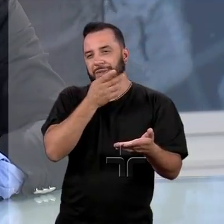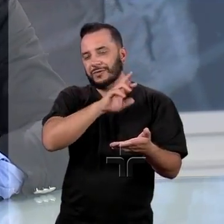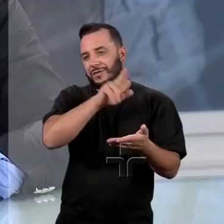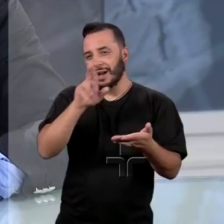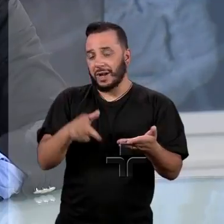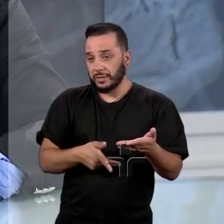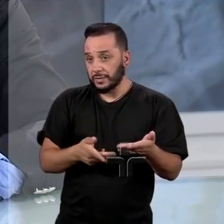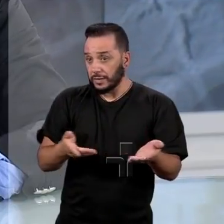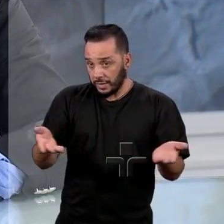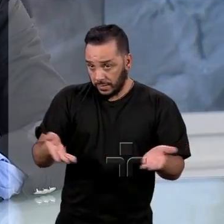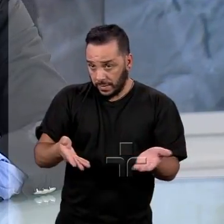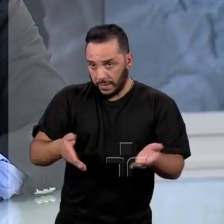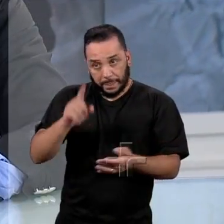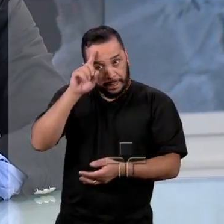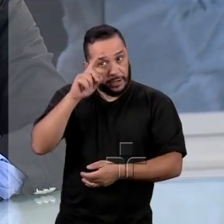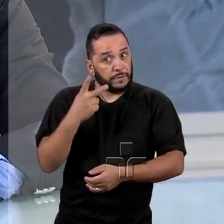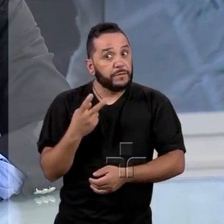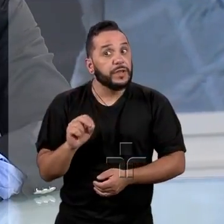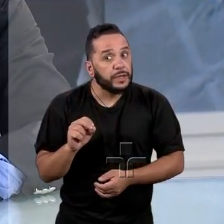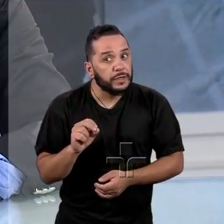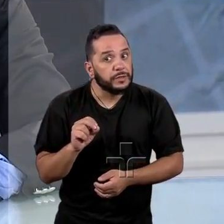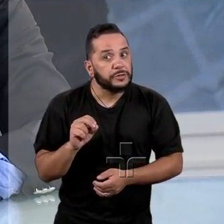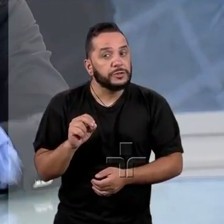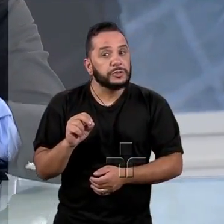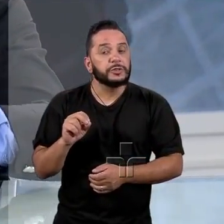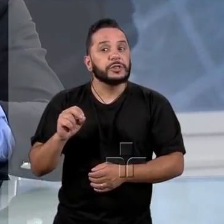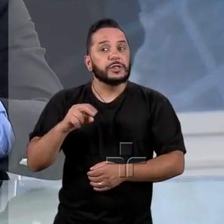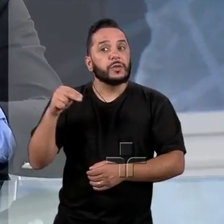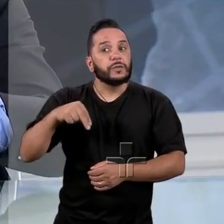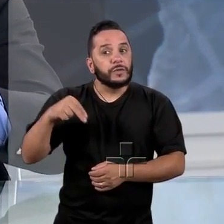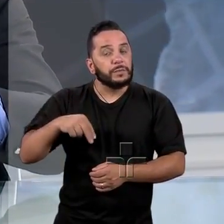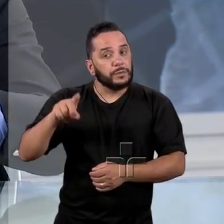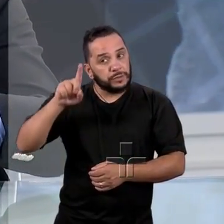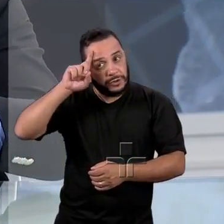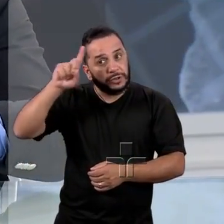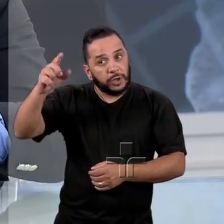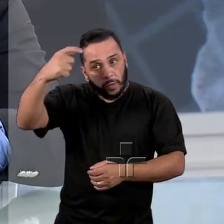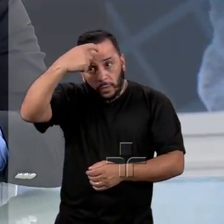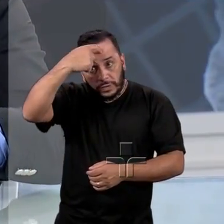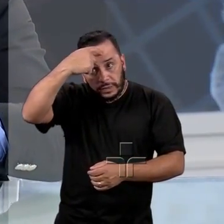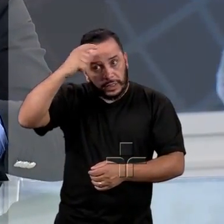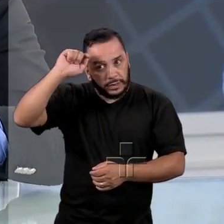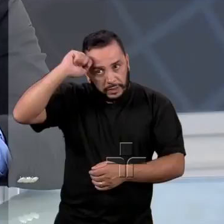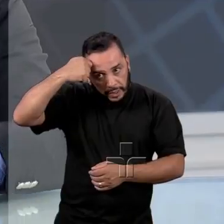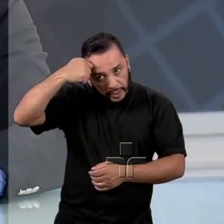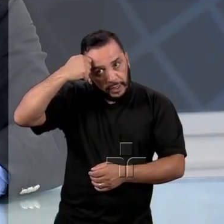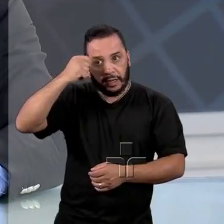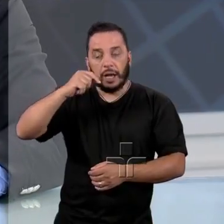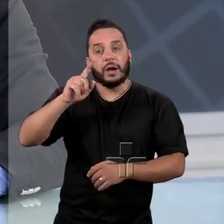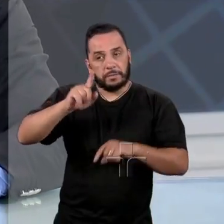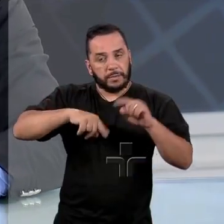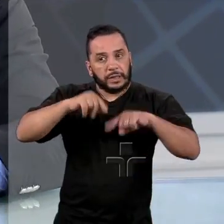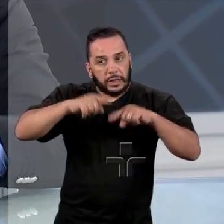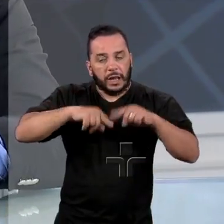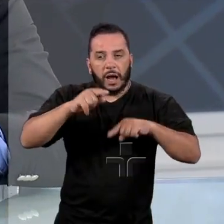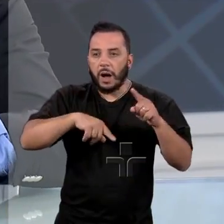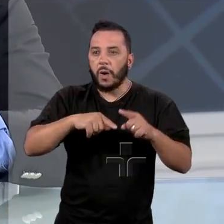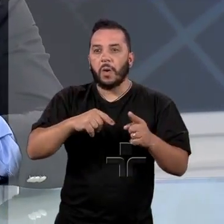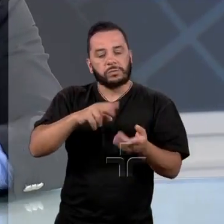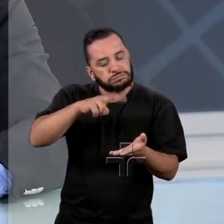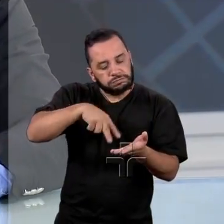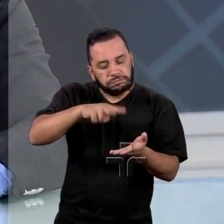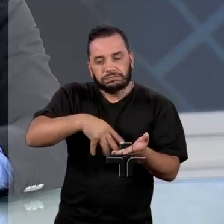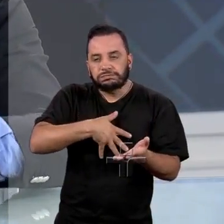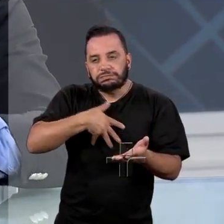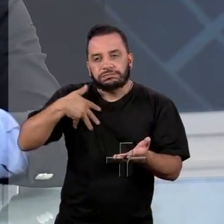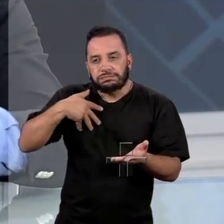aí da data do Dia Nacional da Consciência Negra, é um material rico e bastante